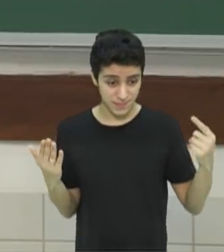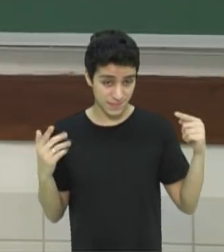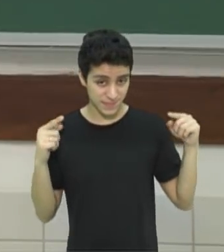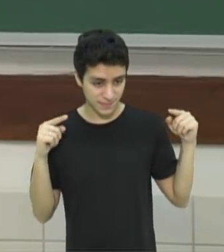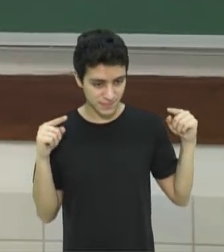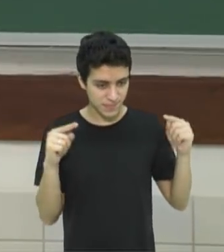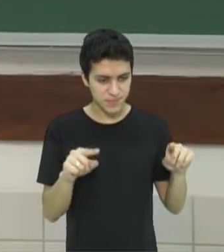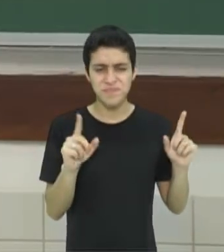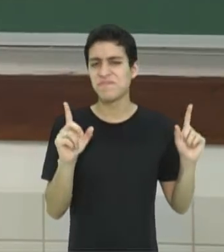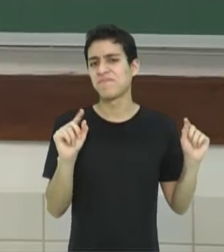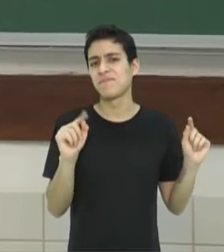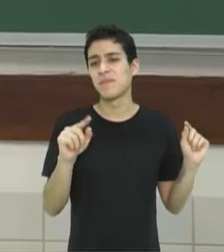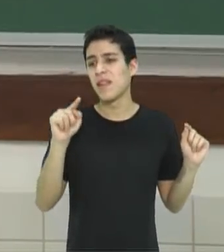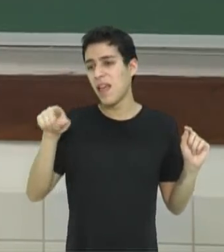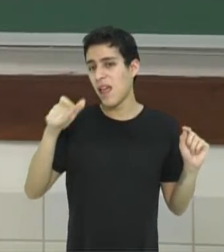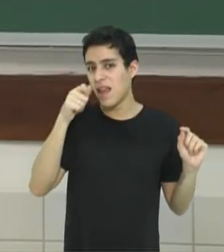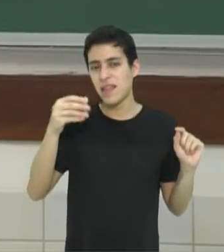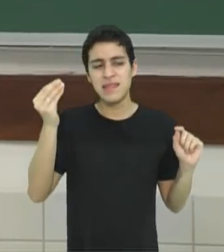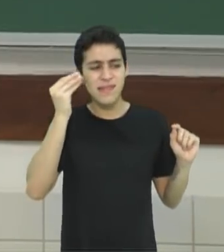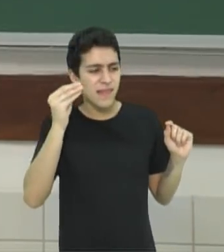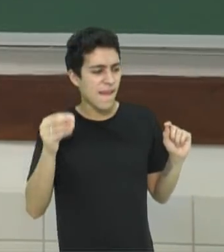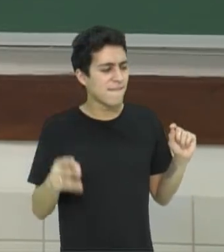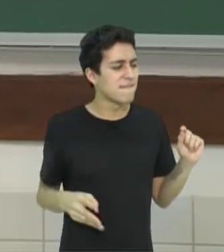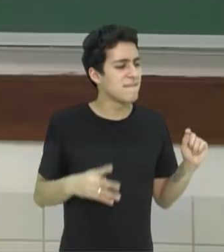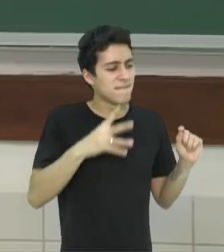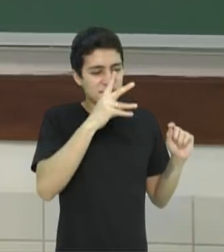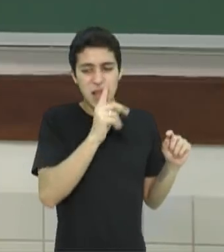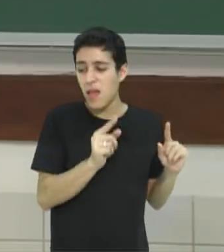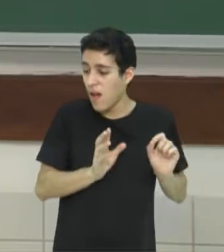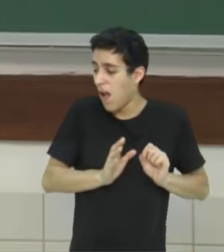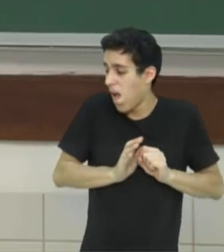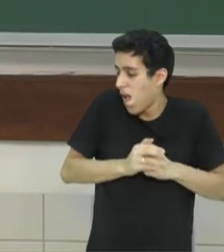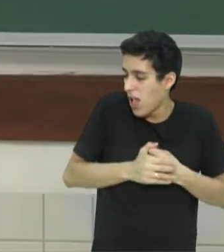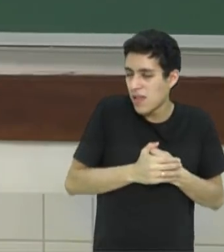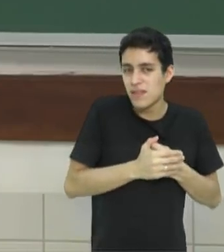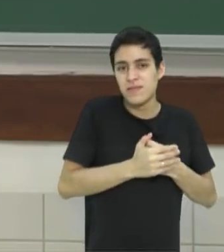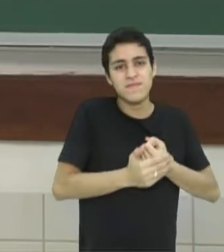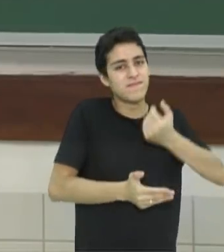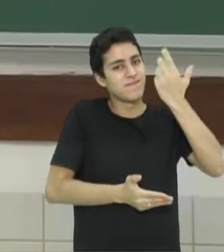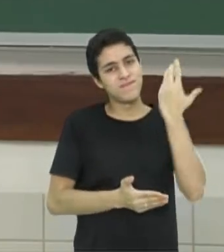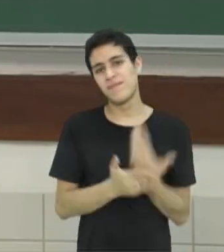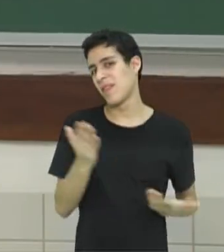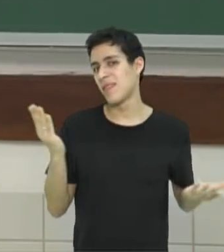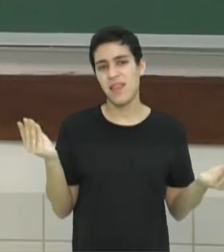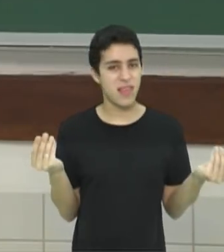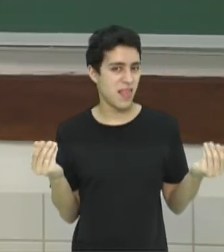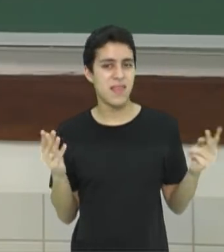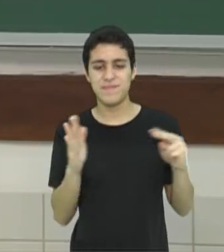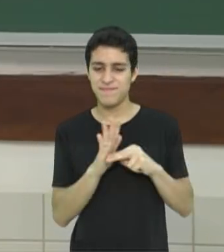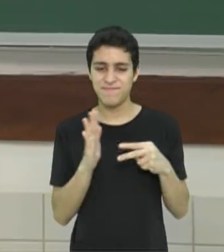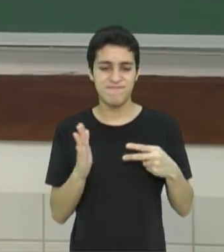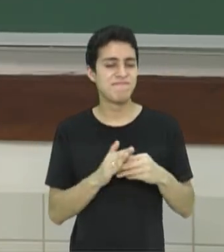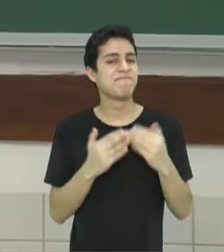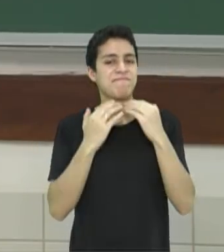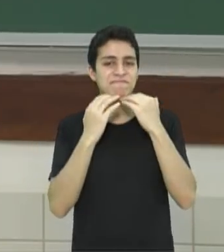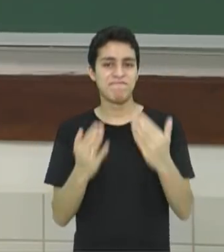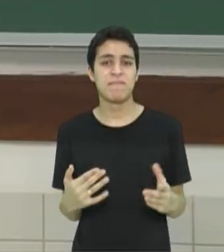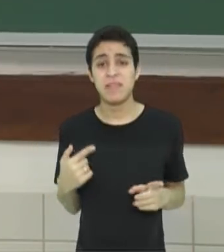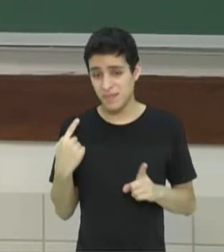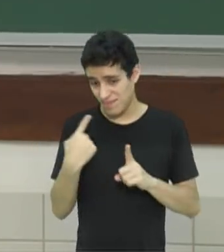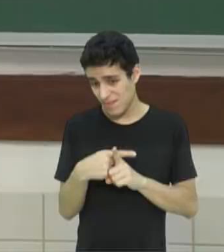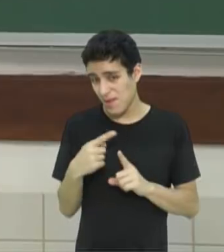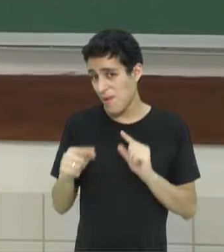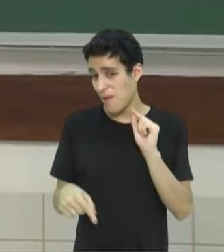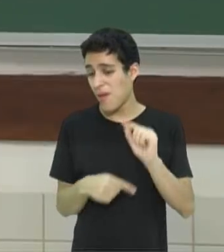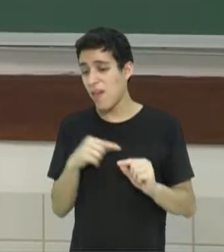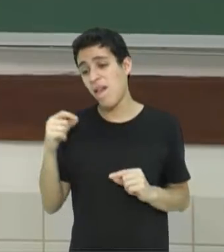aquilo que era para ser adivinhado, que era aquilo que ele tinha escondido, perdeu o sentido, não faz a menor diferença. Porque o que é